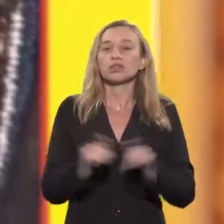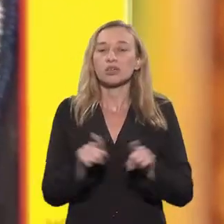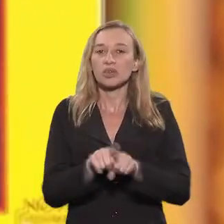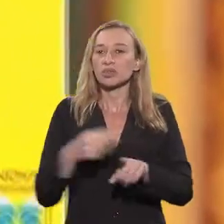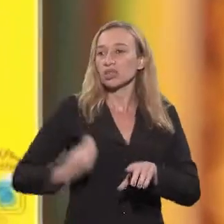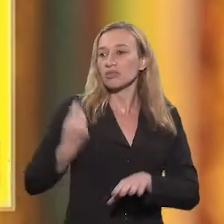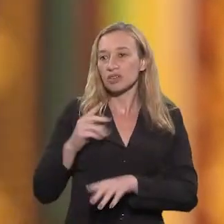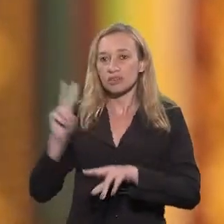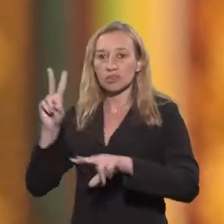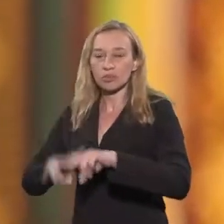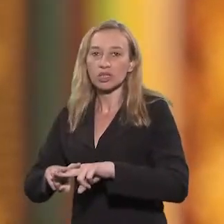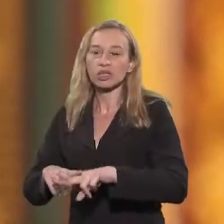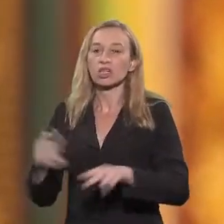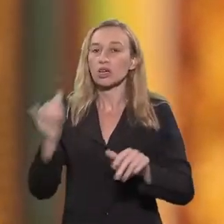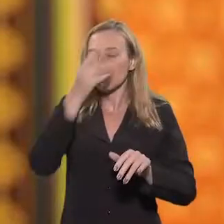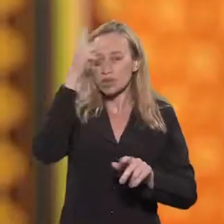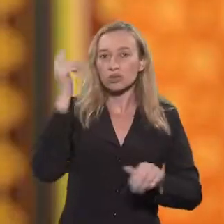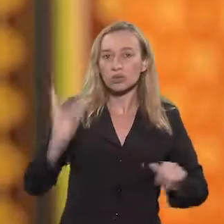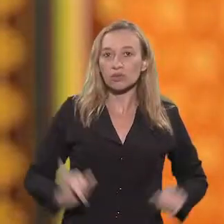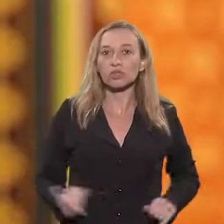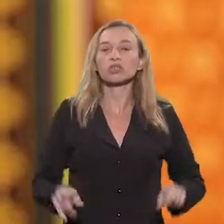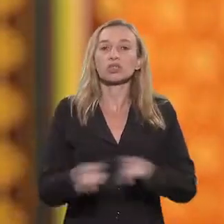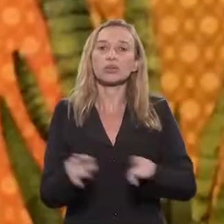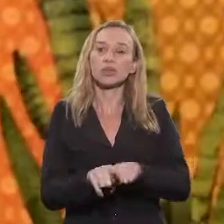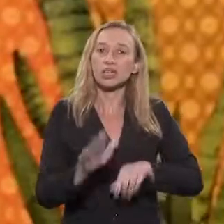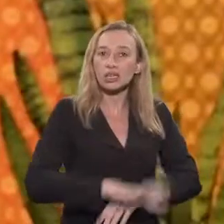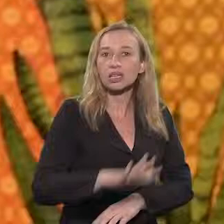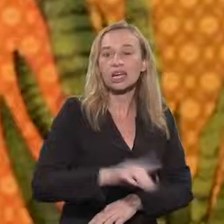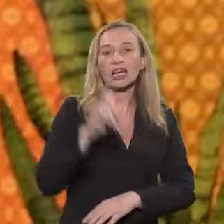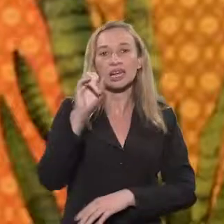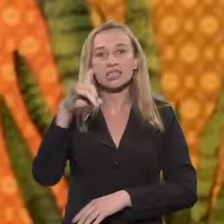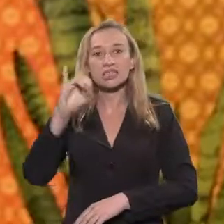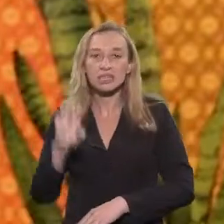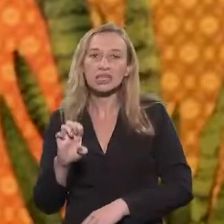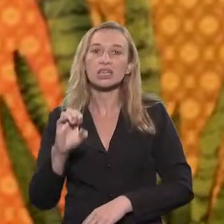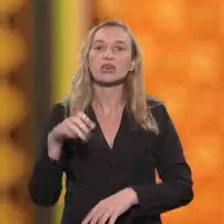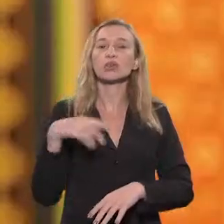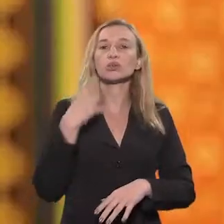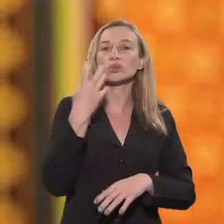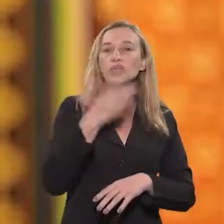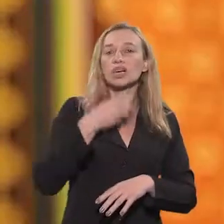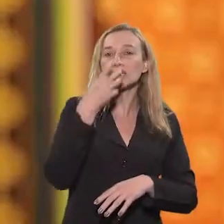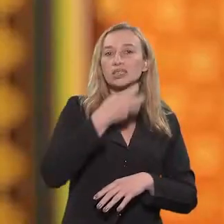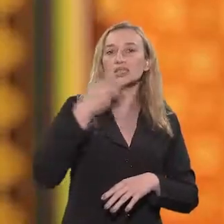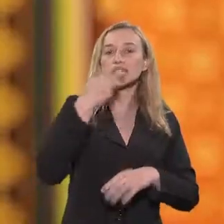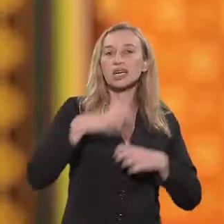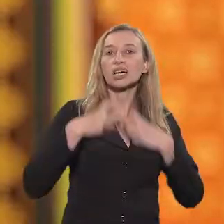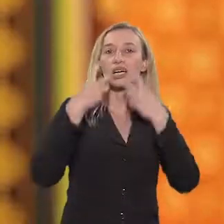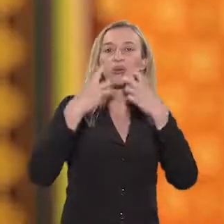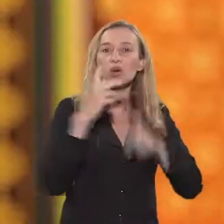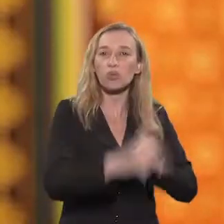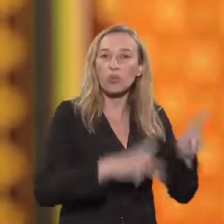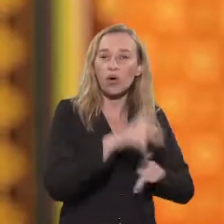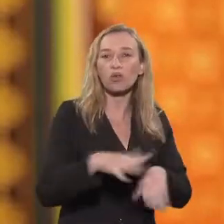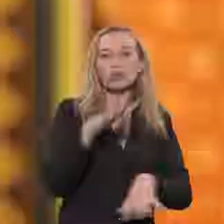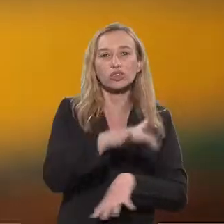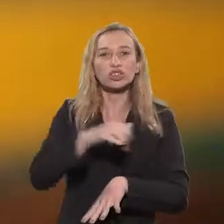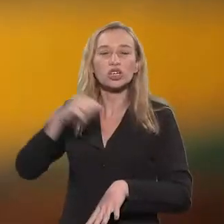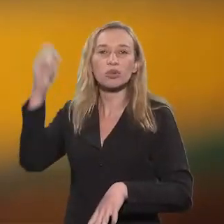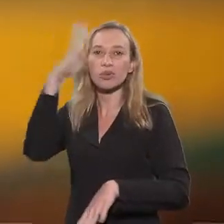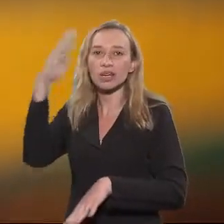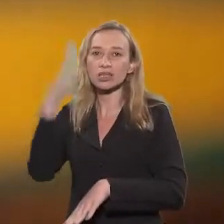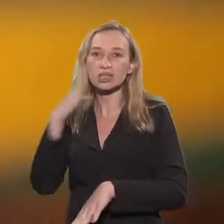presidiários e presidiárias, os sofredores, as crianças. Leci Brandão, quando canta, evoca o povo. Chama o